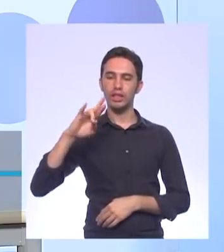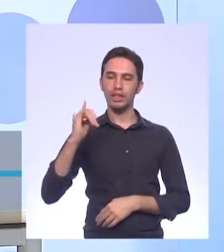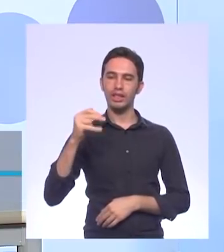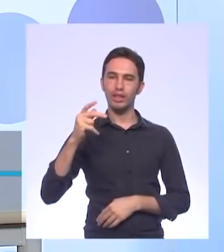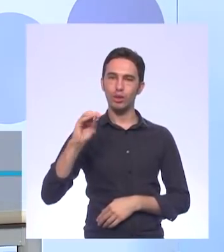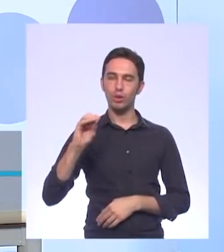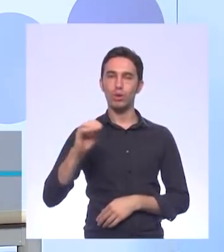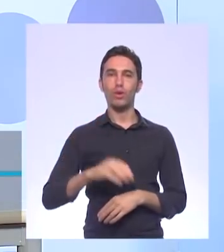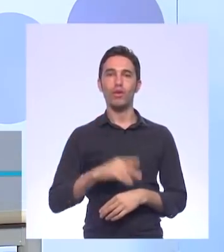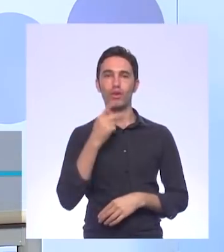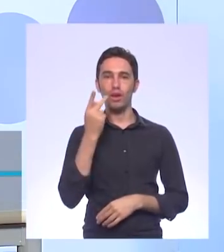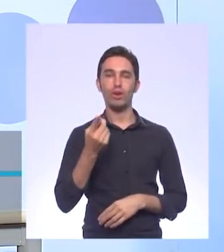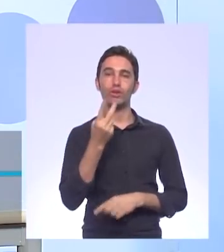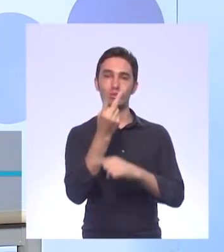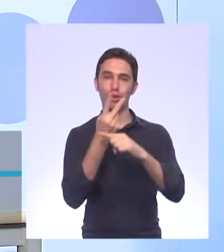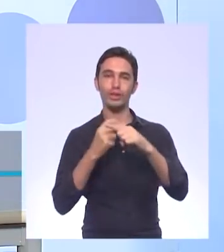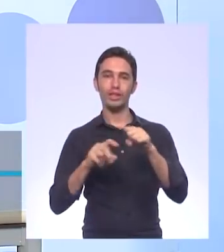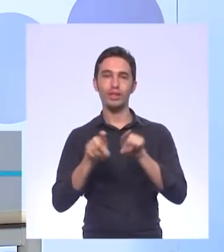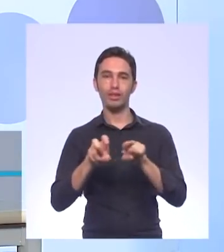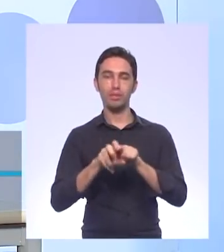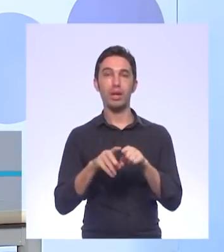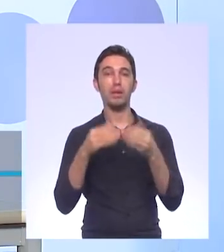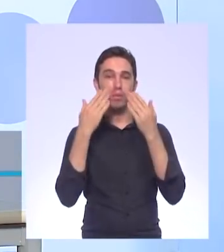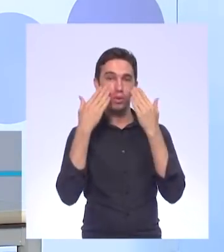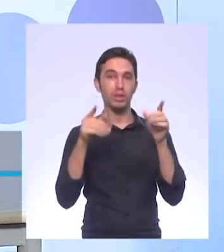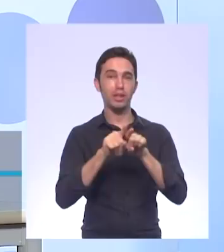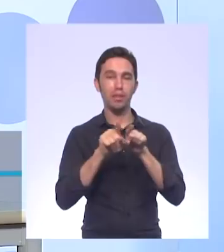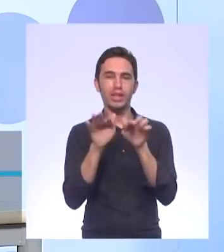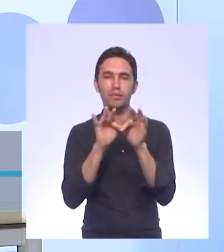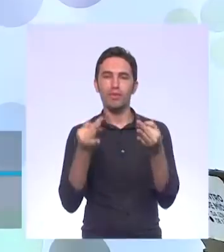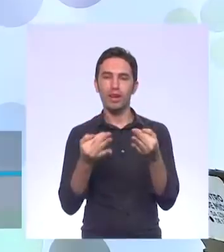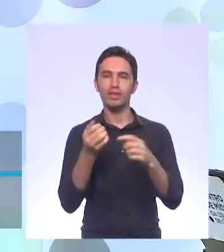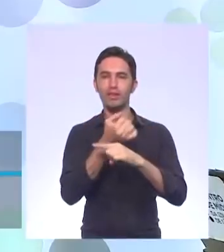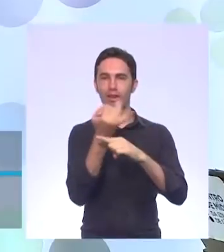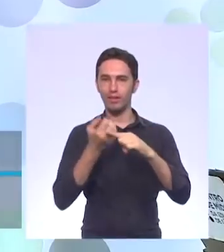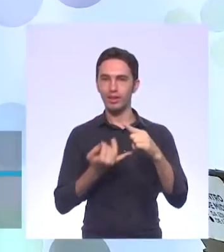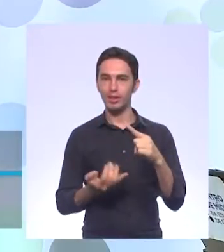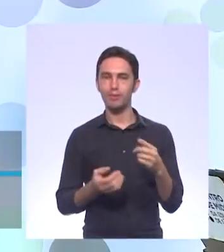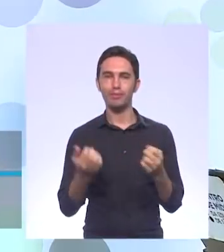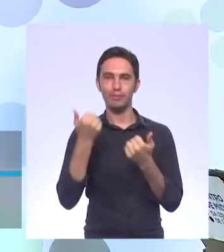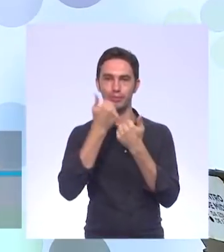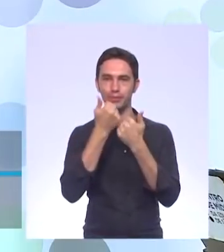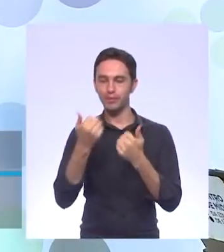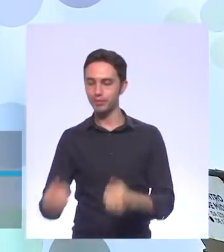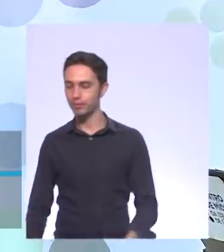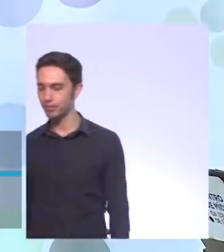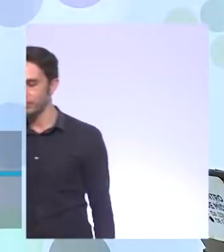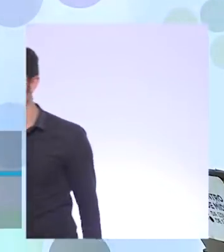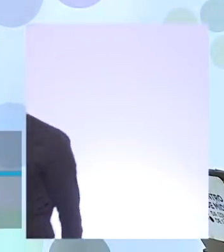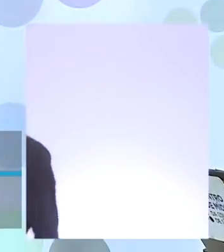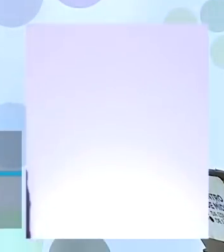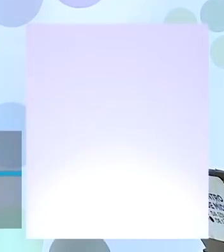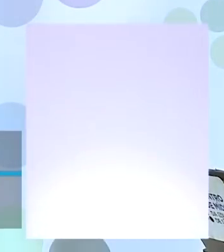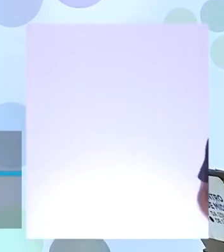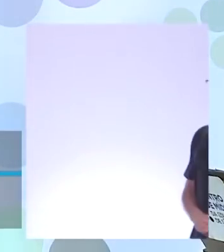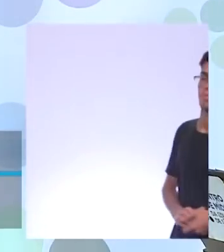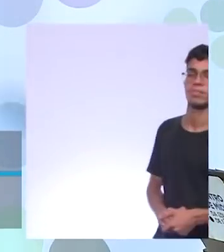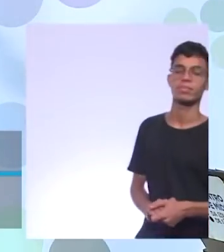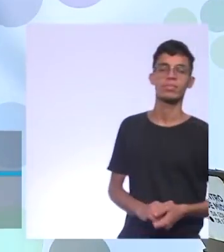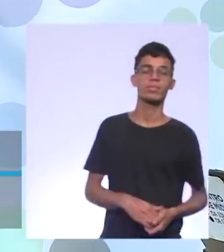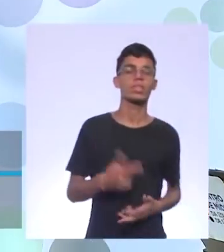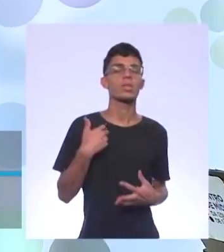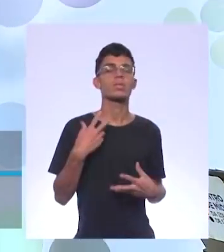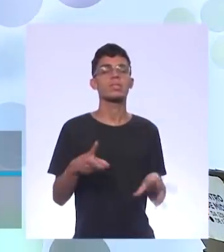inclusive apresentou para a gente também a simplificação da fração o prefeito Então vamos ver o que acontece